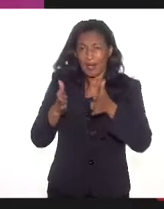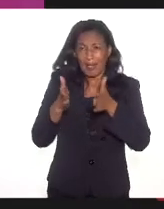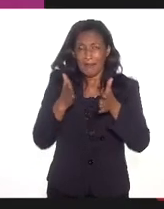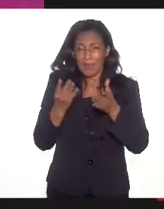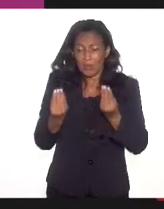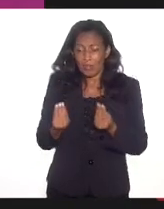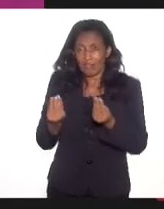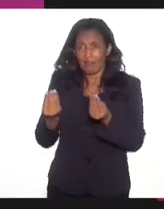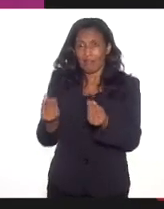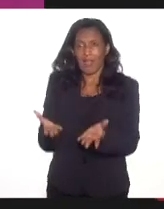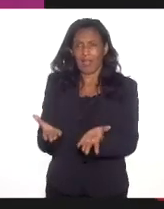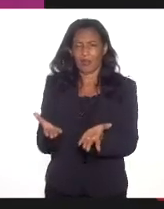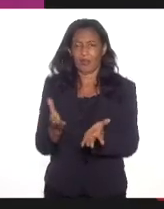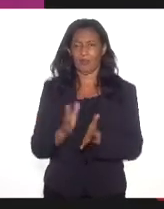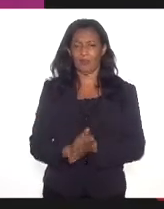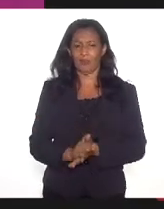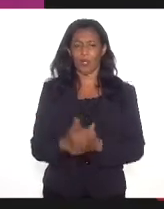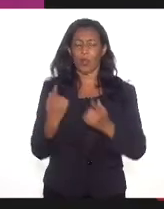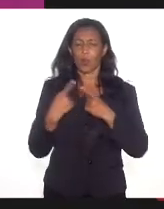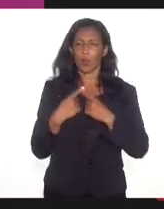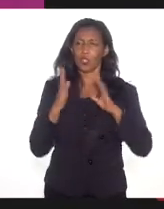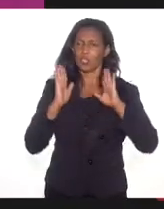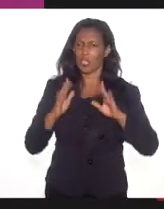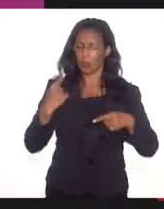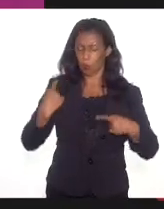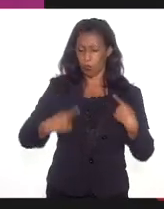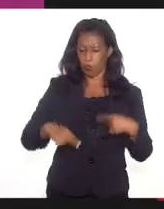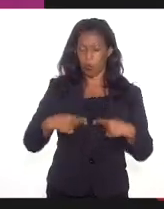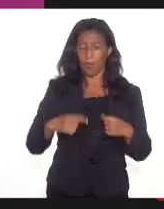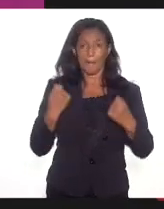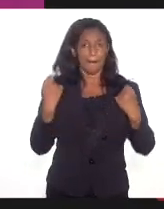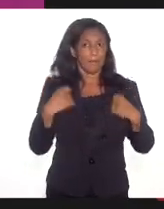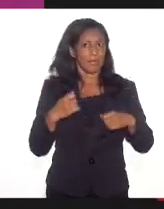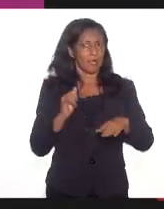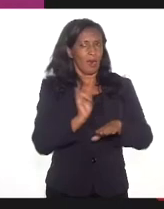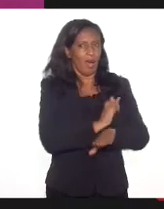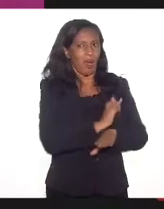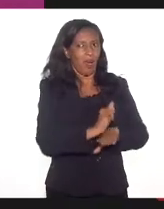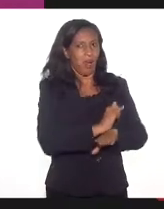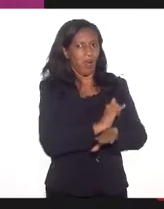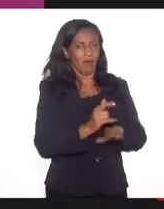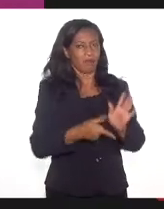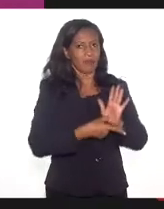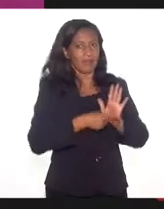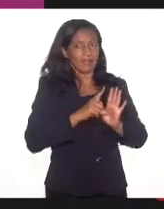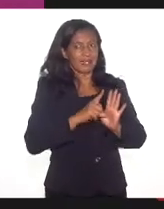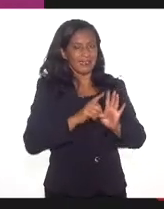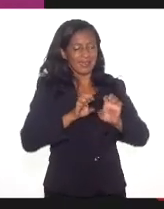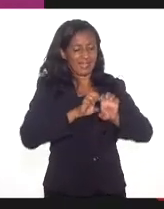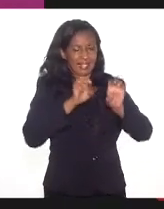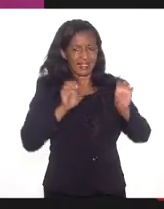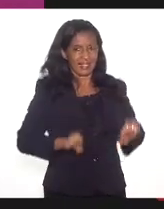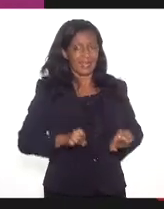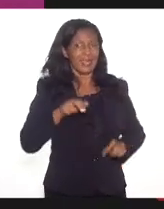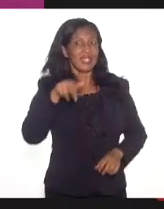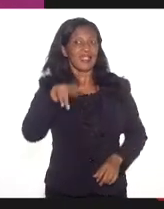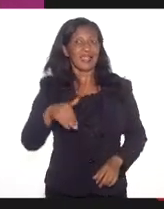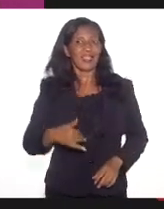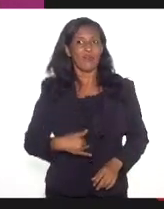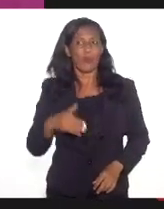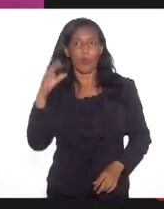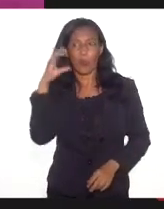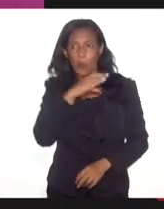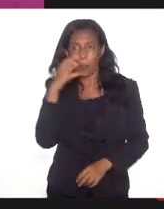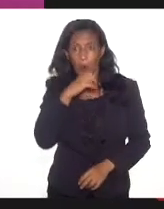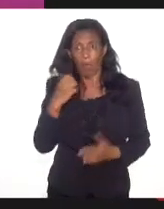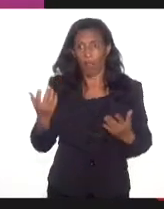estava dado porque como já foi discutido aqui precisa de medidas estruturantes né quem tem fome tem pressa